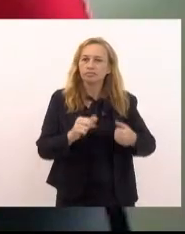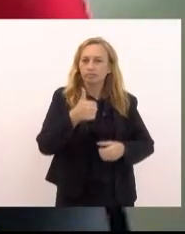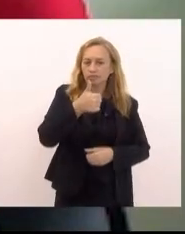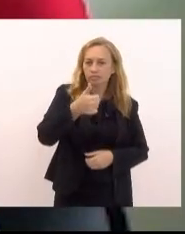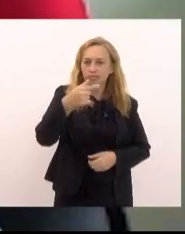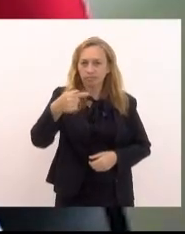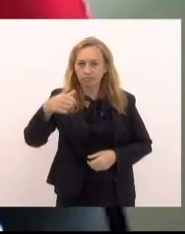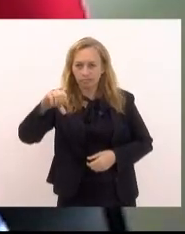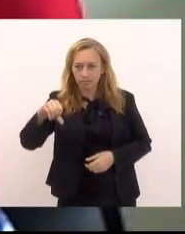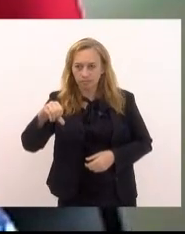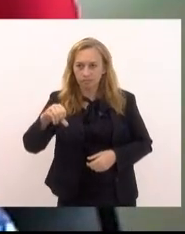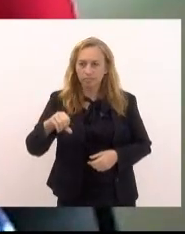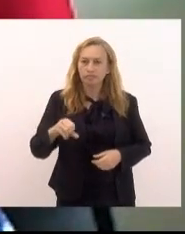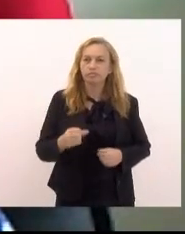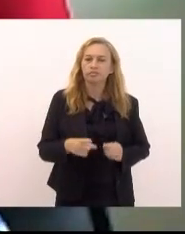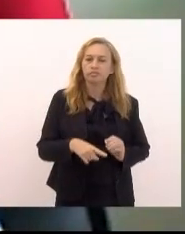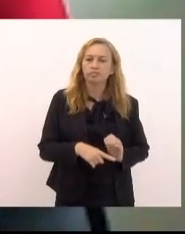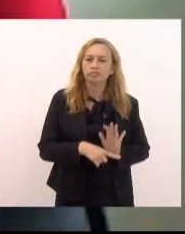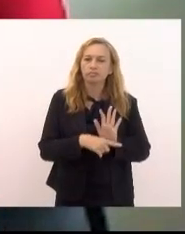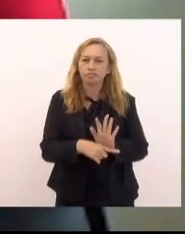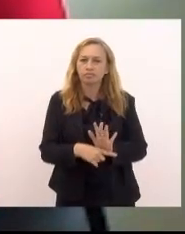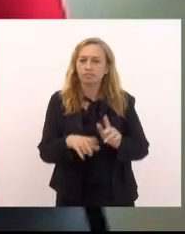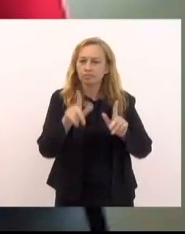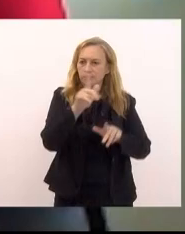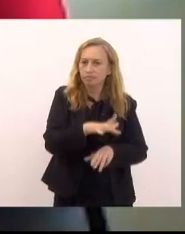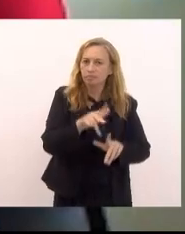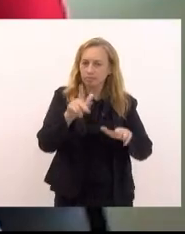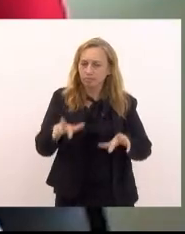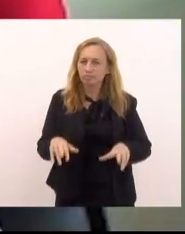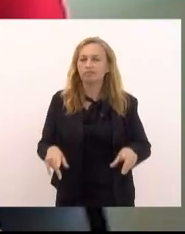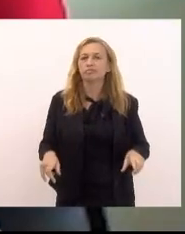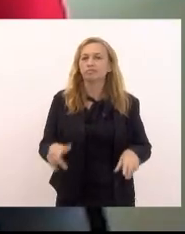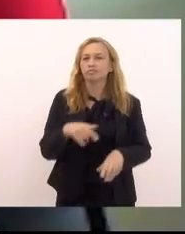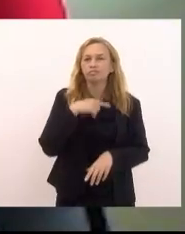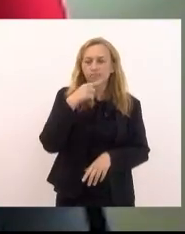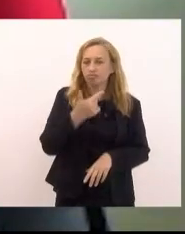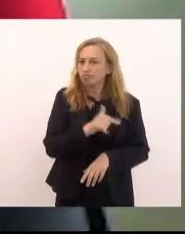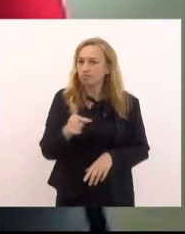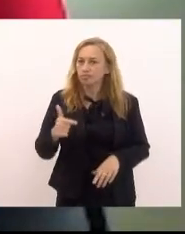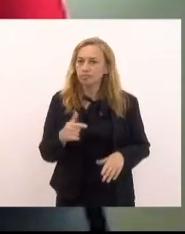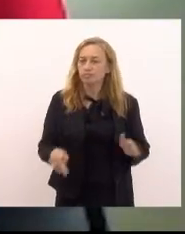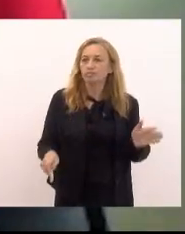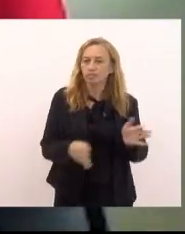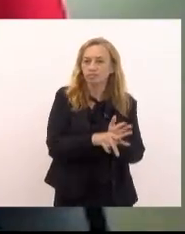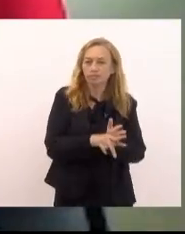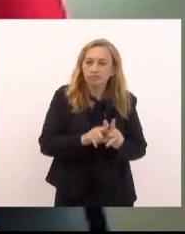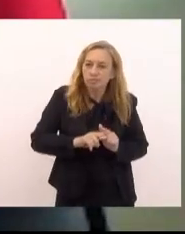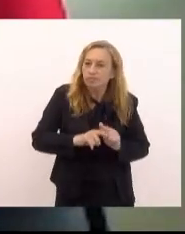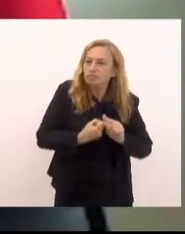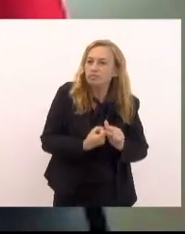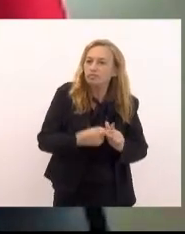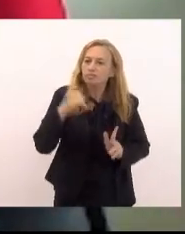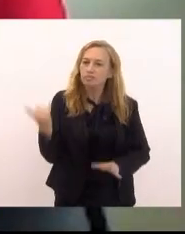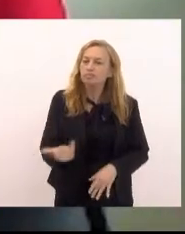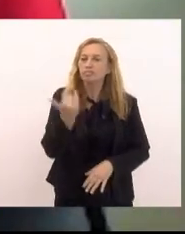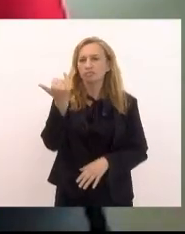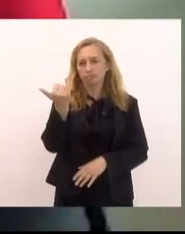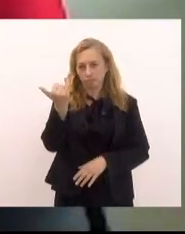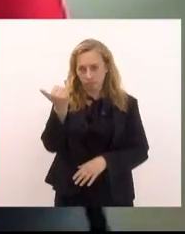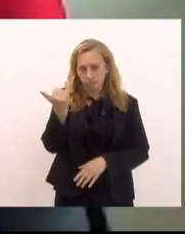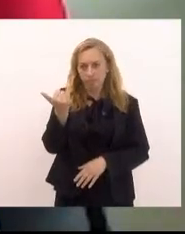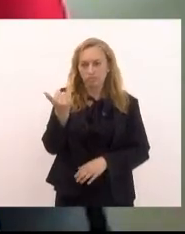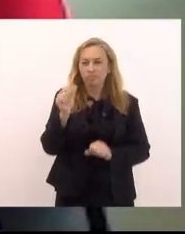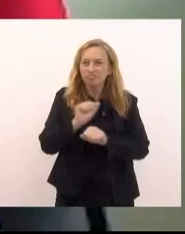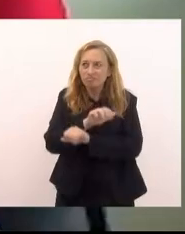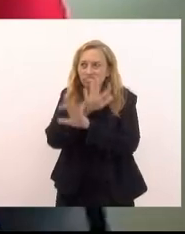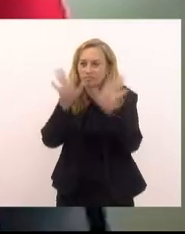um tratamento de tributário diferenciado e, sem dúvida, o projeto vai corrigir uma